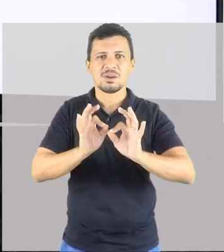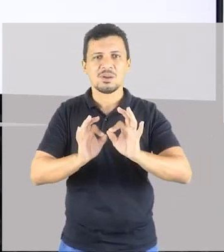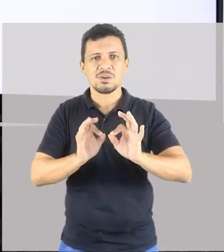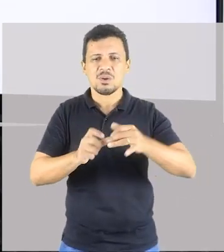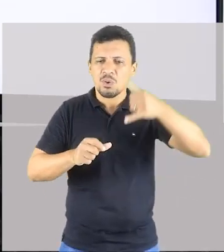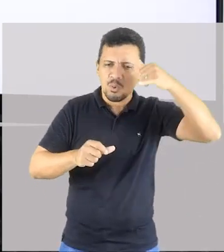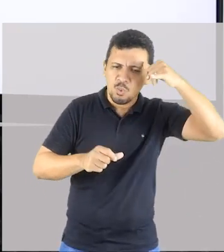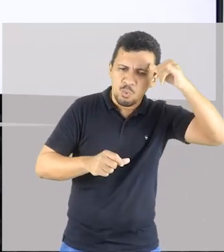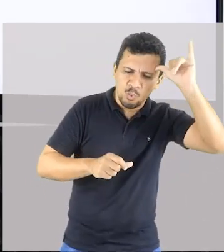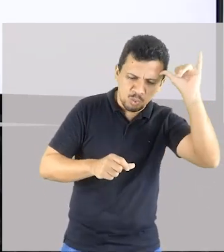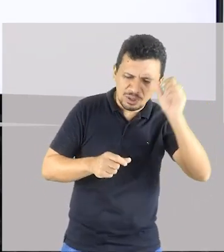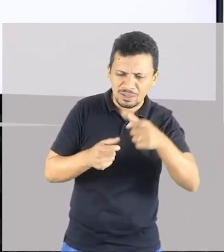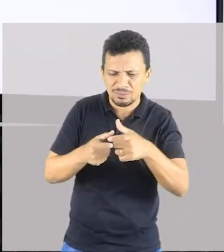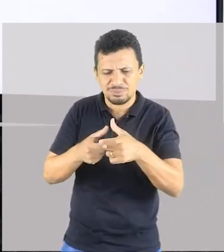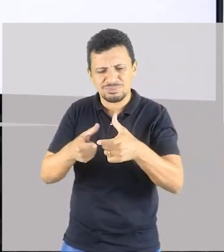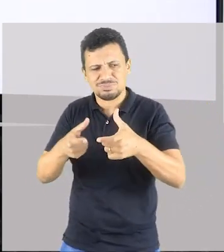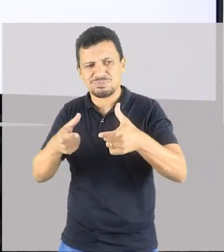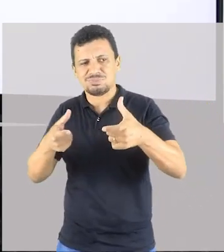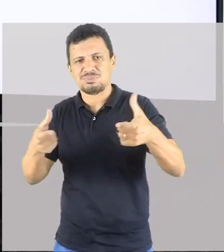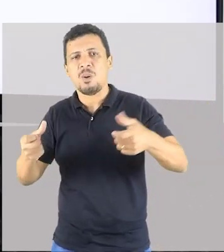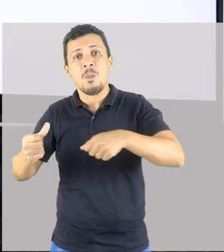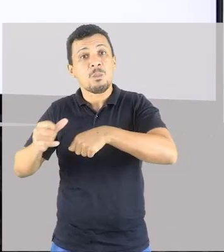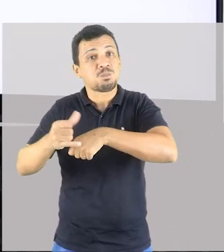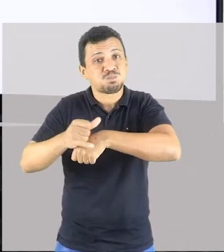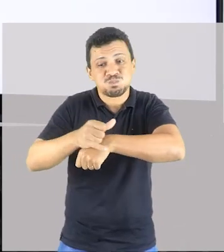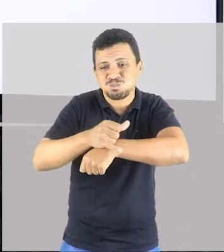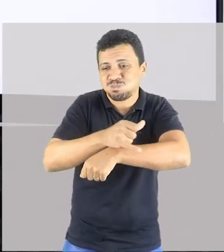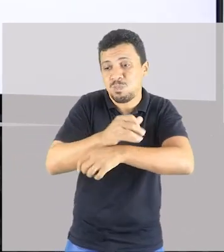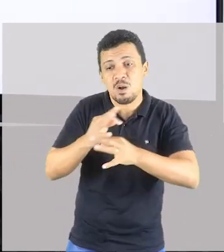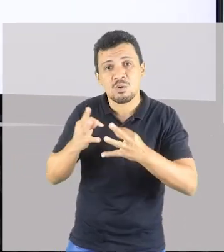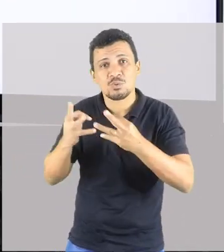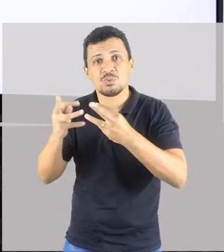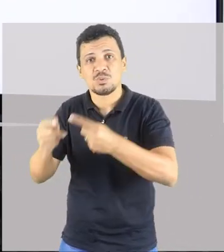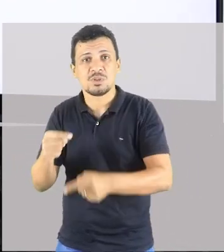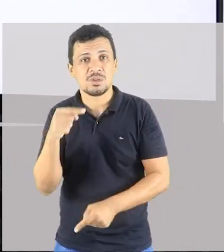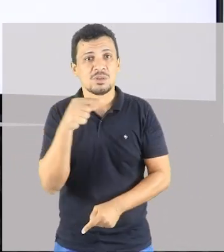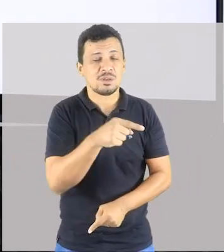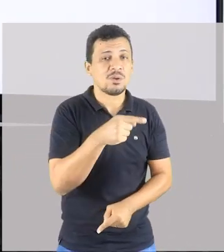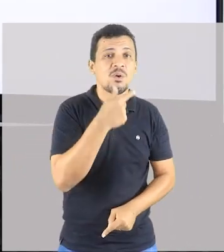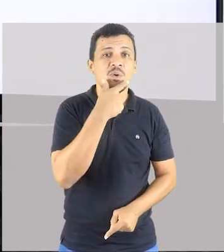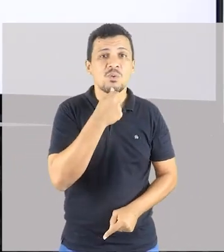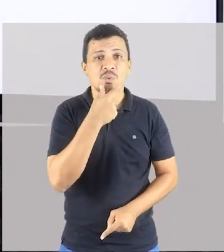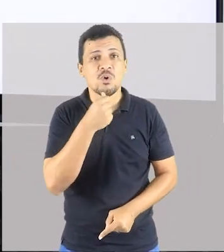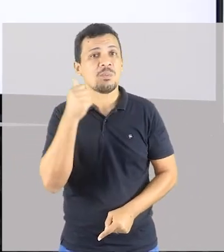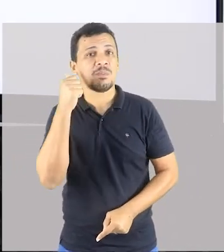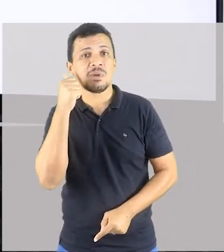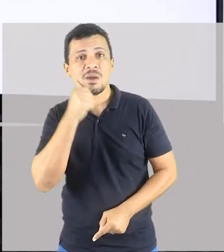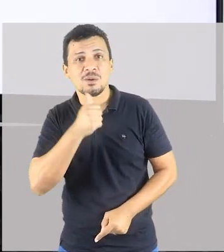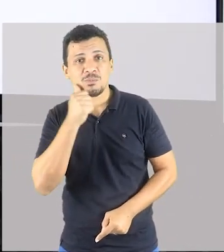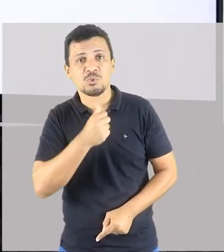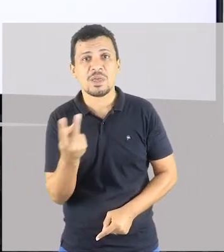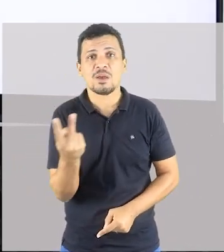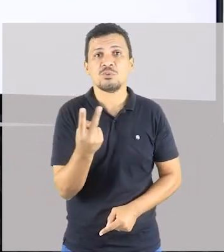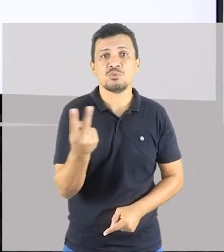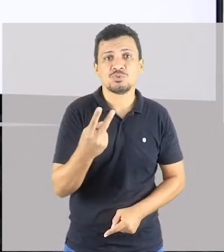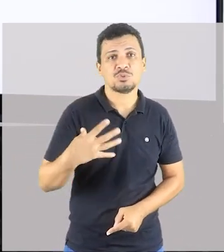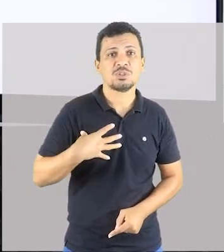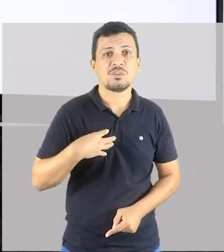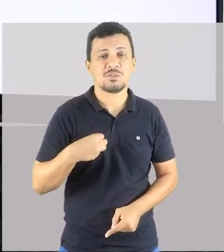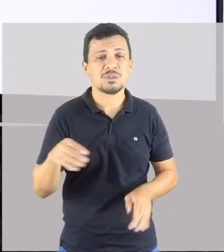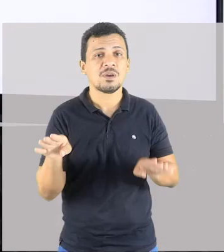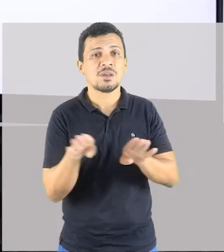se multiplicaria. Engordariam todos, ele, Fabiano, a mulher, os 2 filhos e